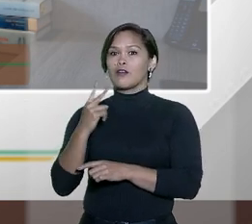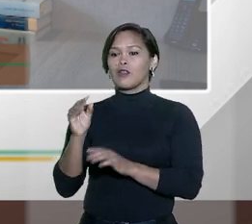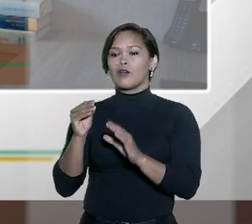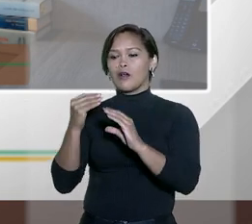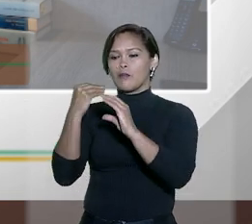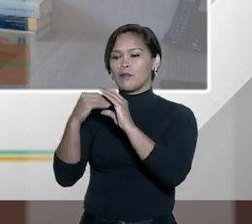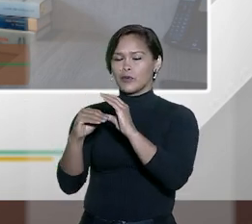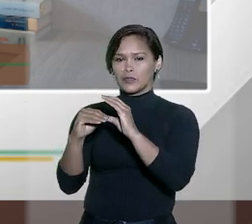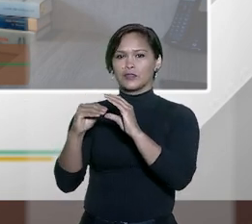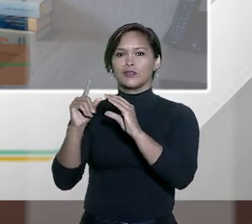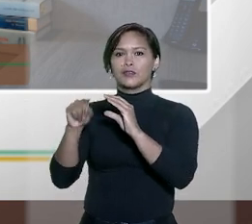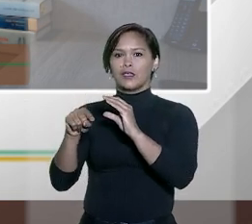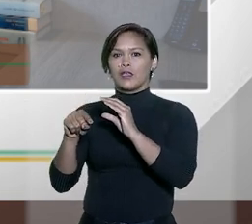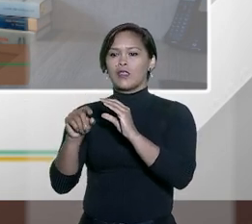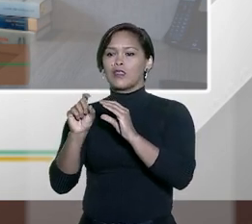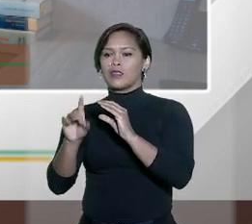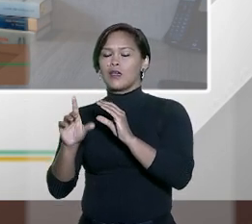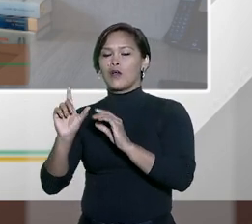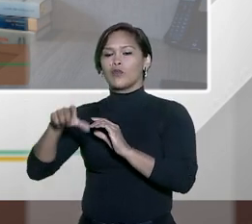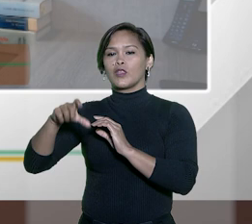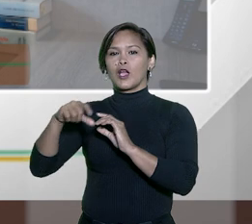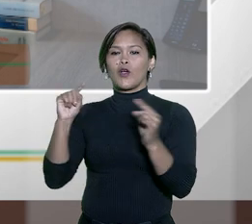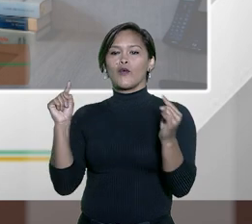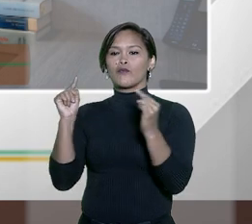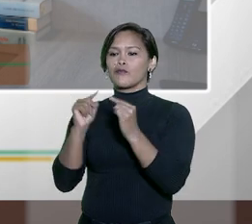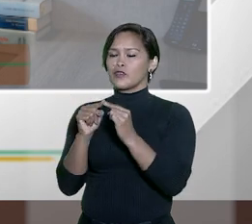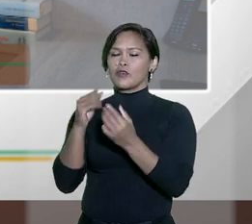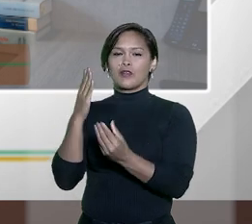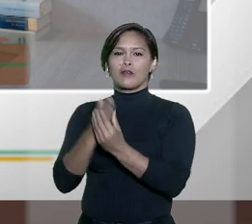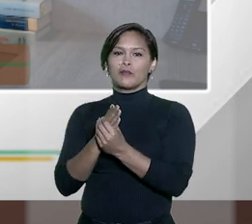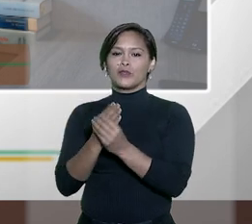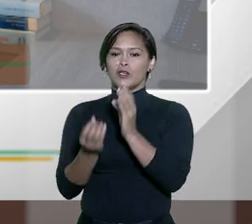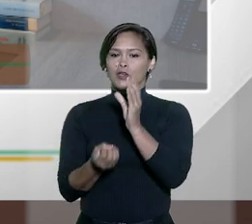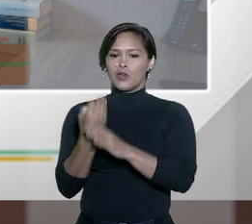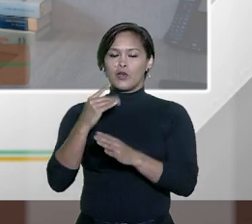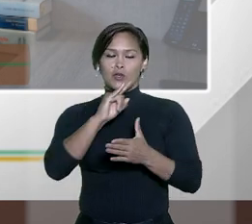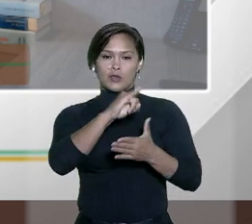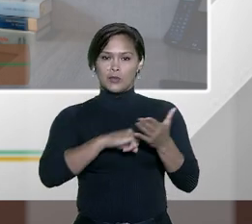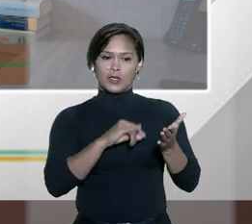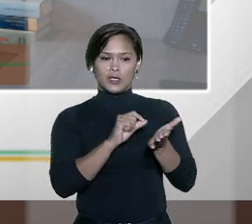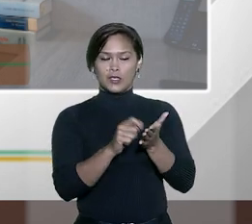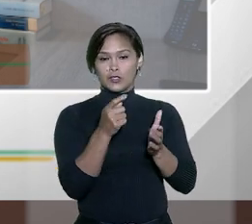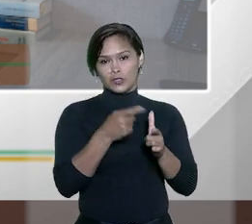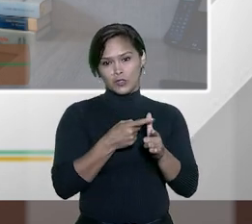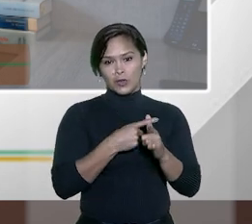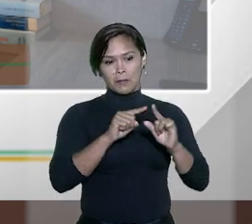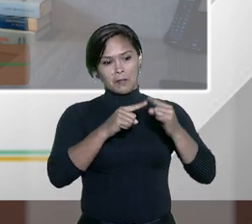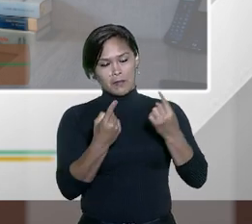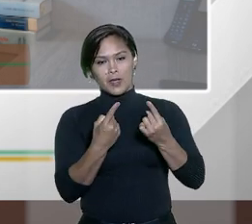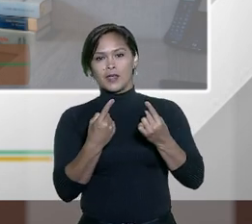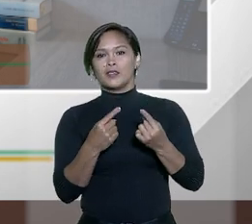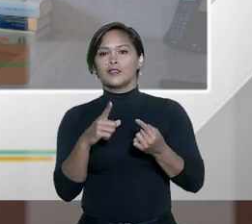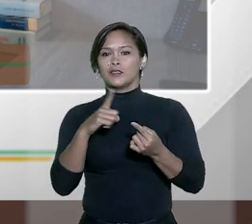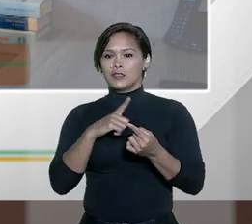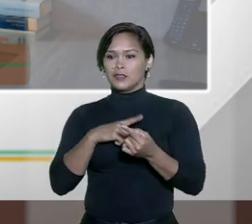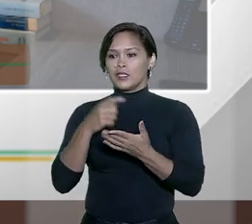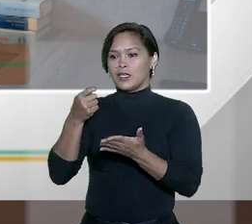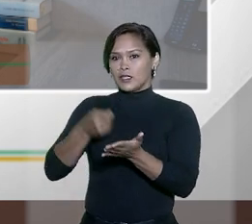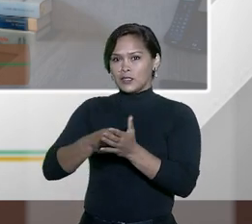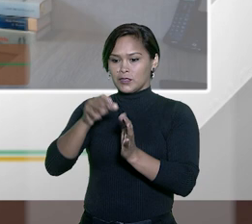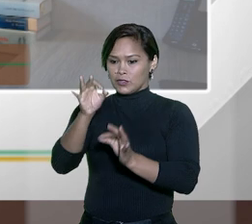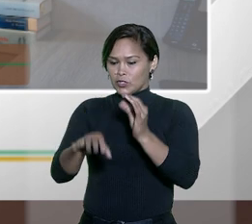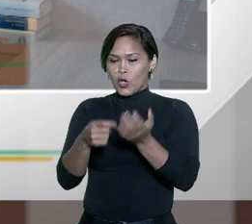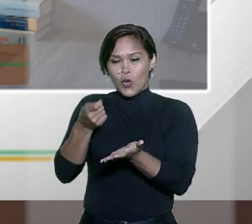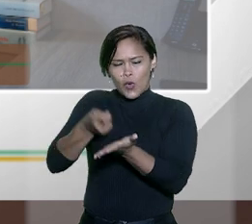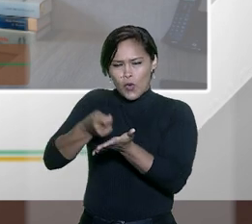ser depositado não na conta vinculada ao processo que deu origem ao precatório, mas à execução, que é o processo